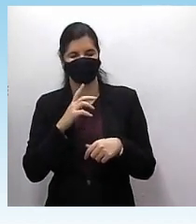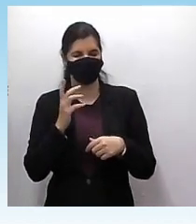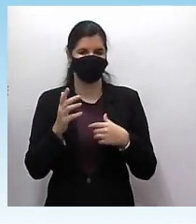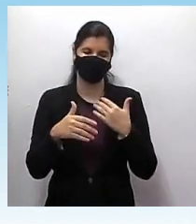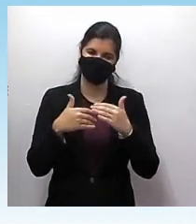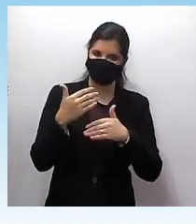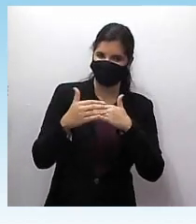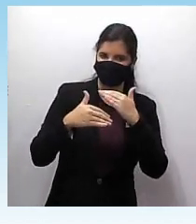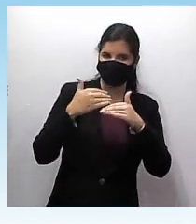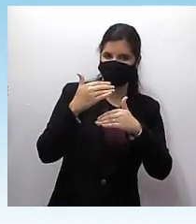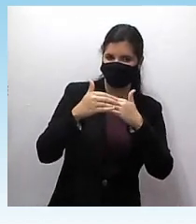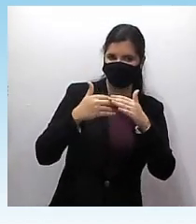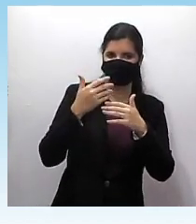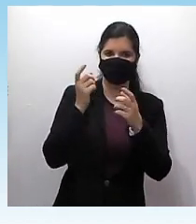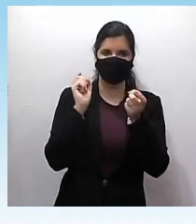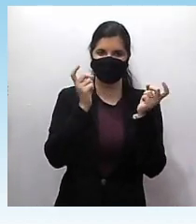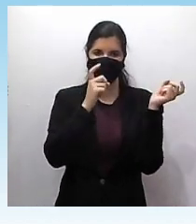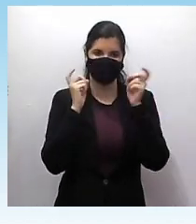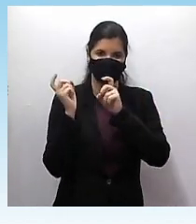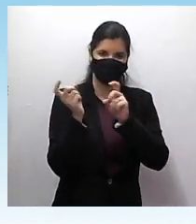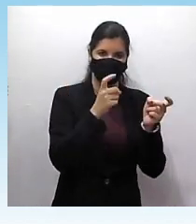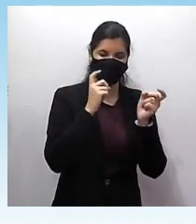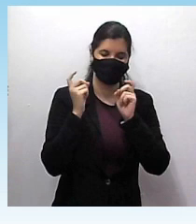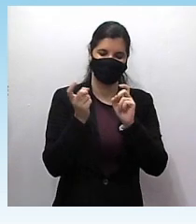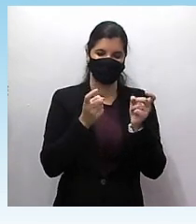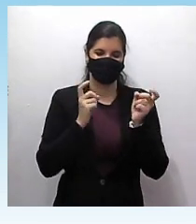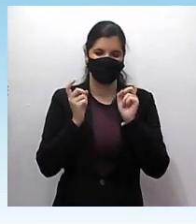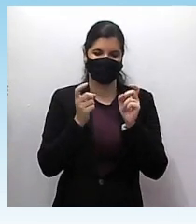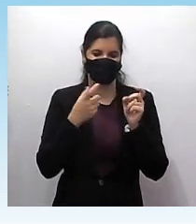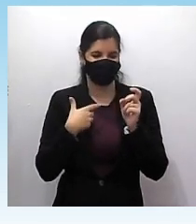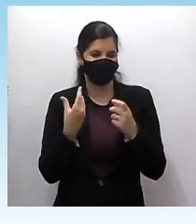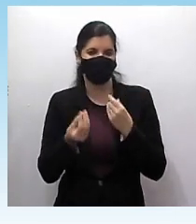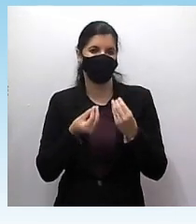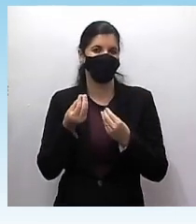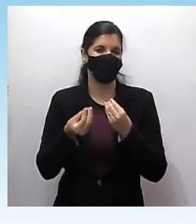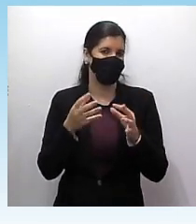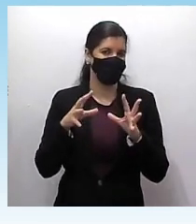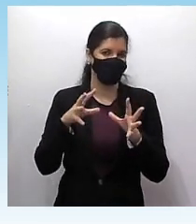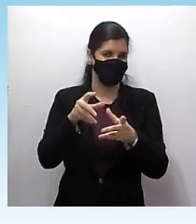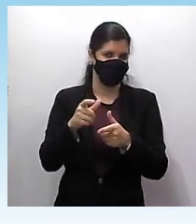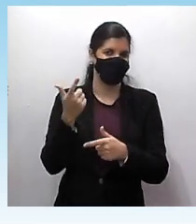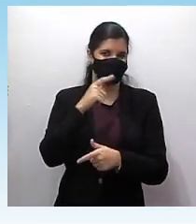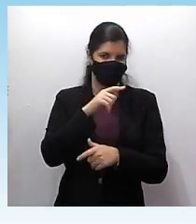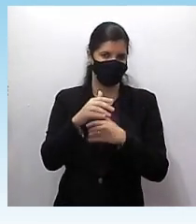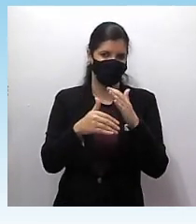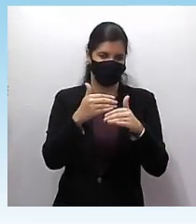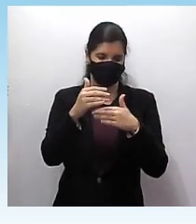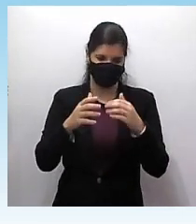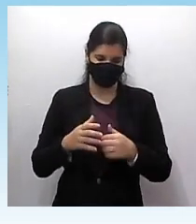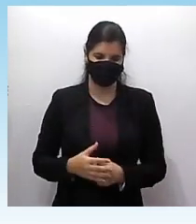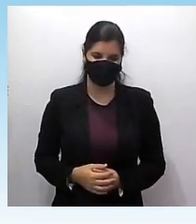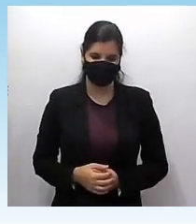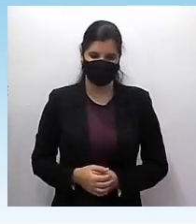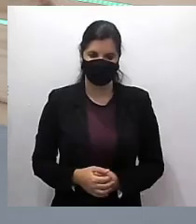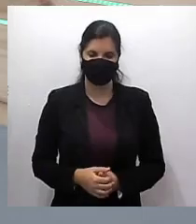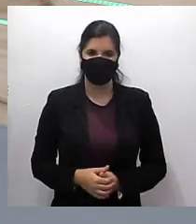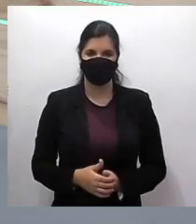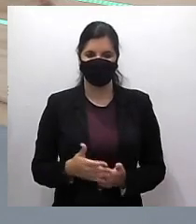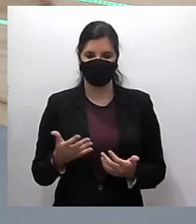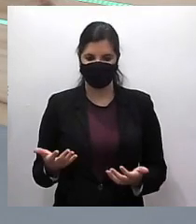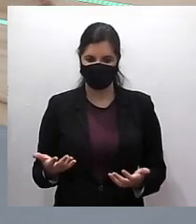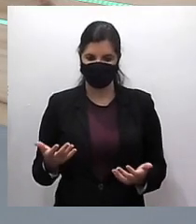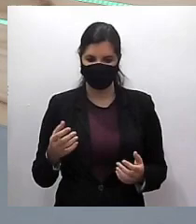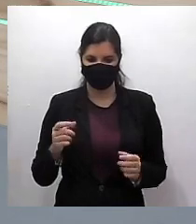comecem a discutir as coisas, né, de como o mundo deve funcionar, tá? Gente, com